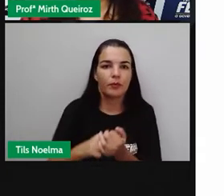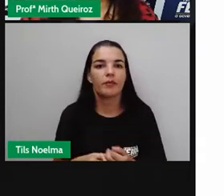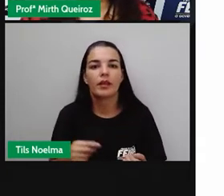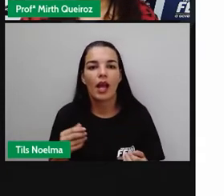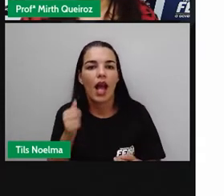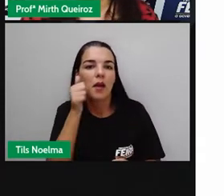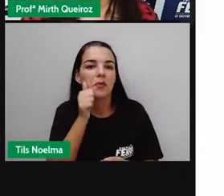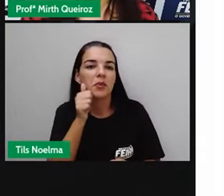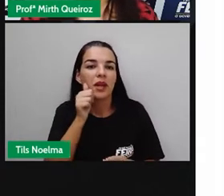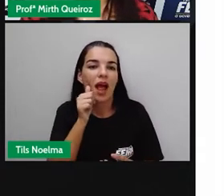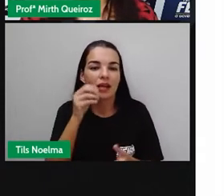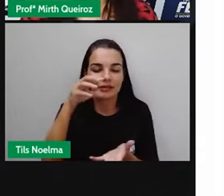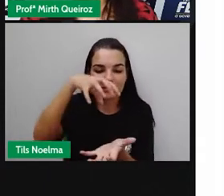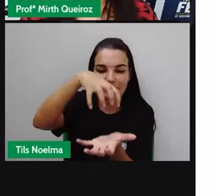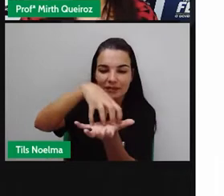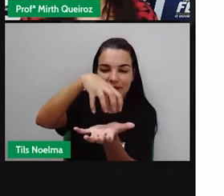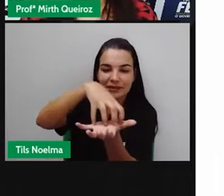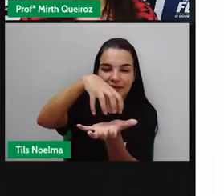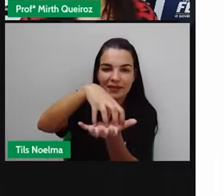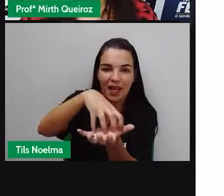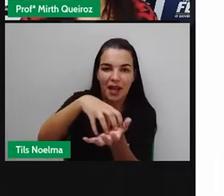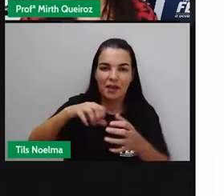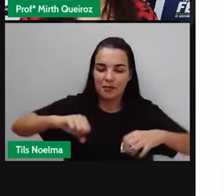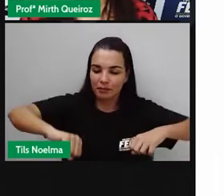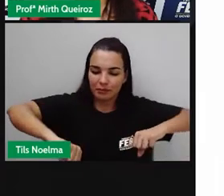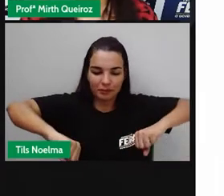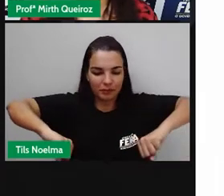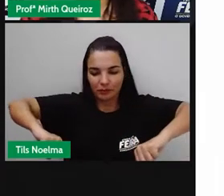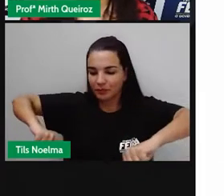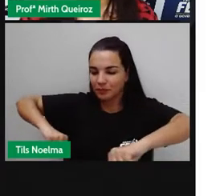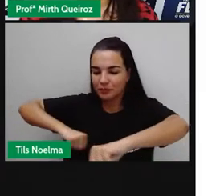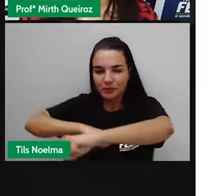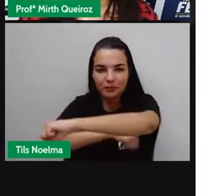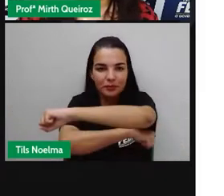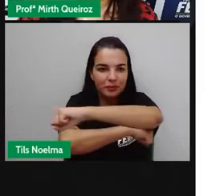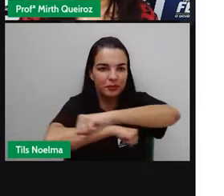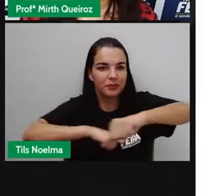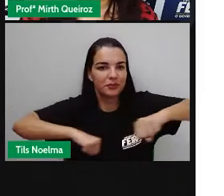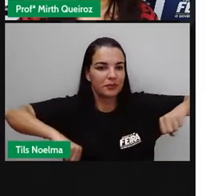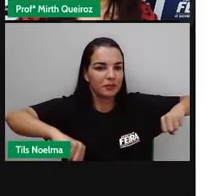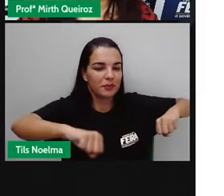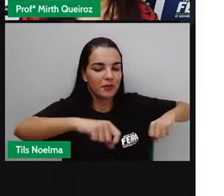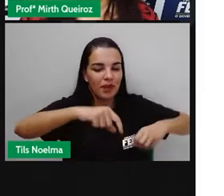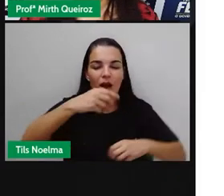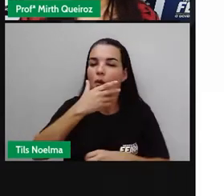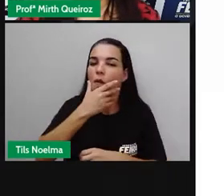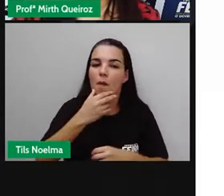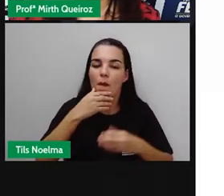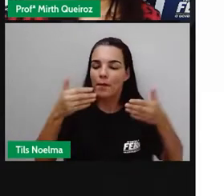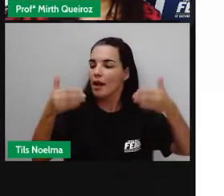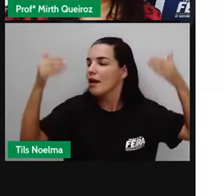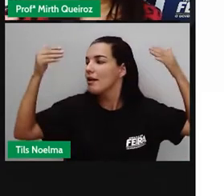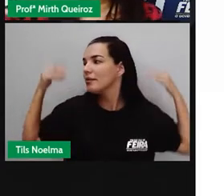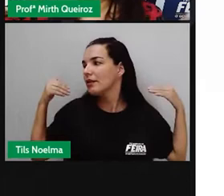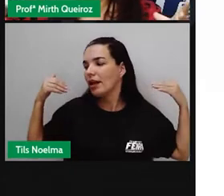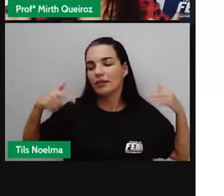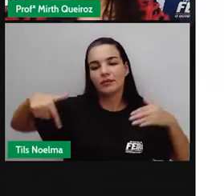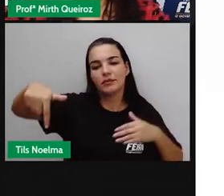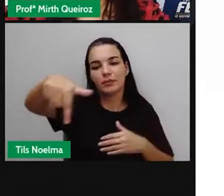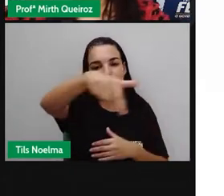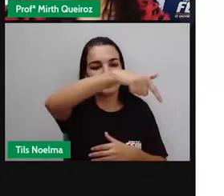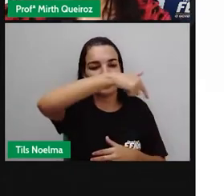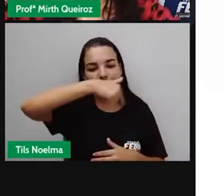Damas ao centro, as damas formam a roda e giram, e os cavalheiros também. Aí ficam as